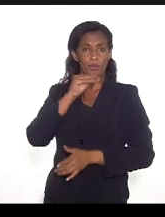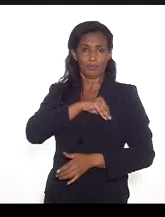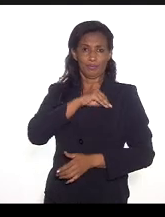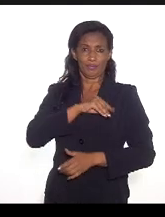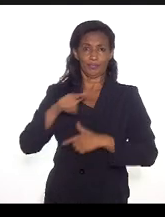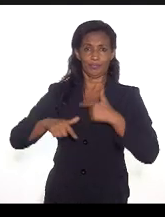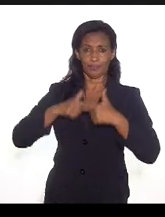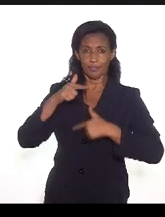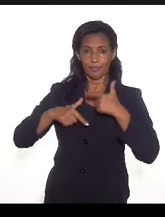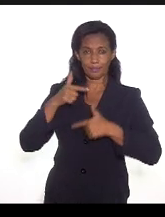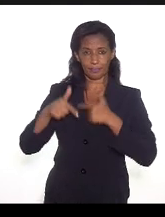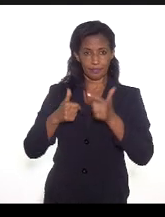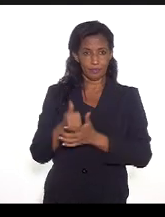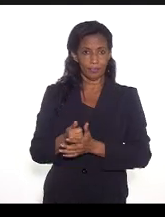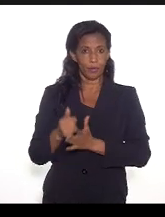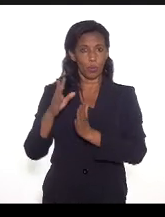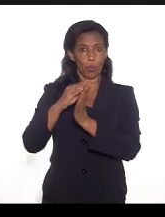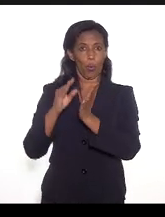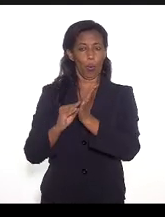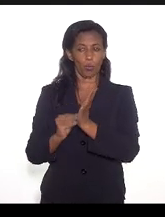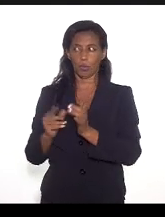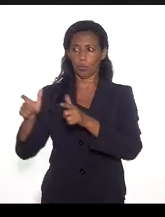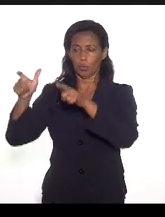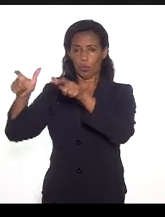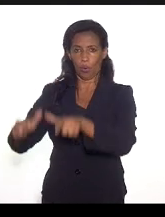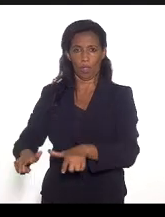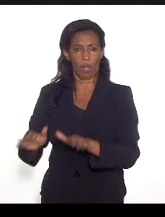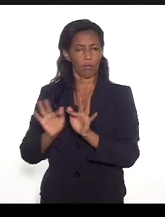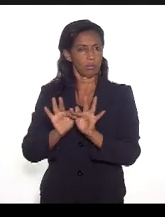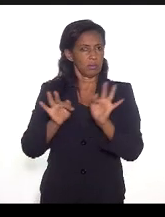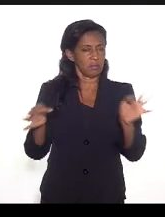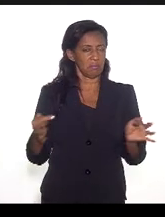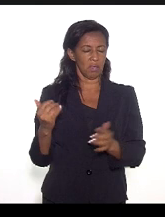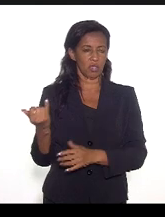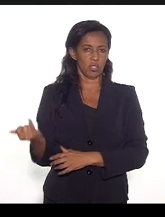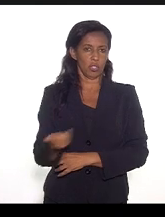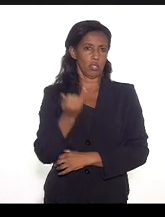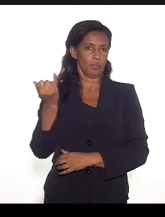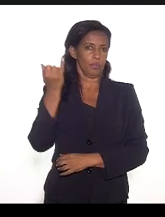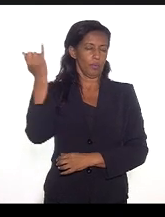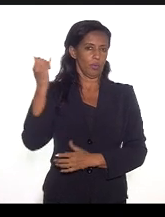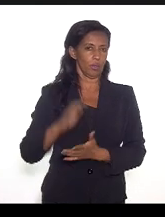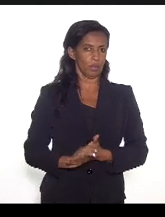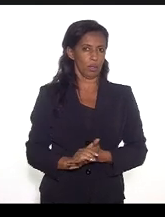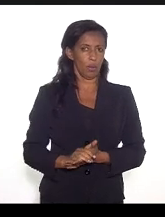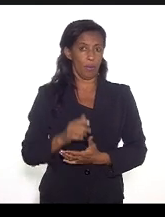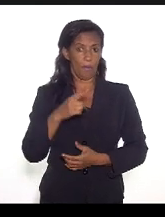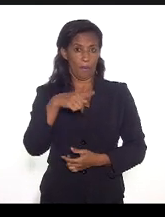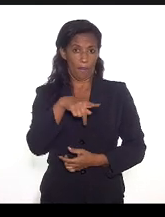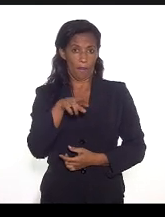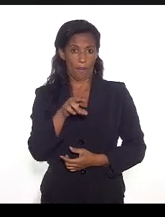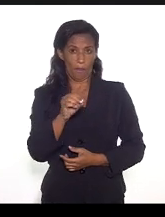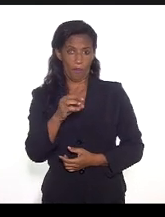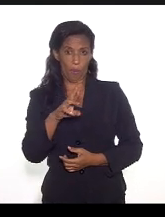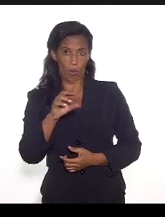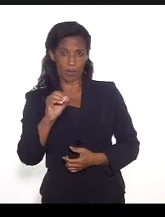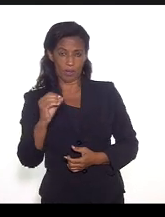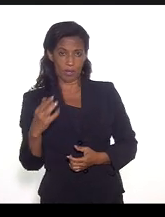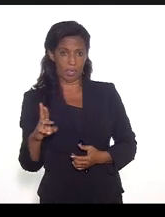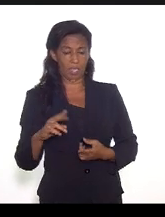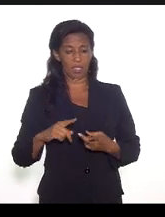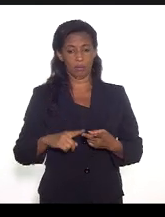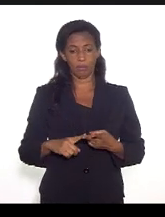nosso. Conteúdo local não é simplesmente, é importante, mas não é suficiente, o porteiro ou uma chapa